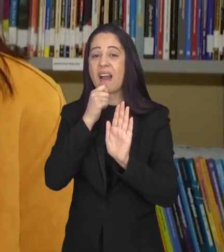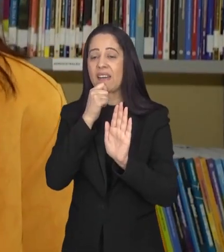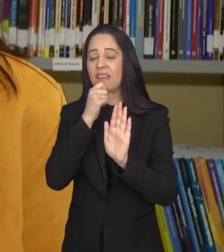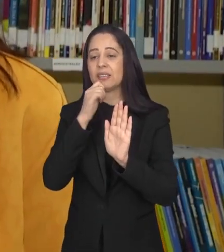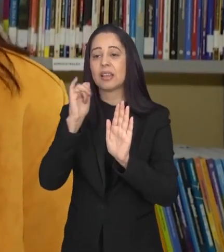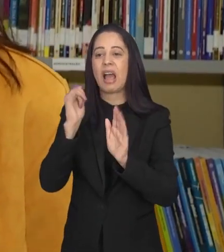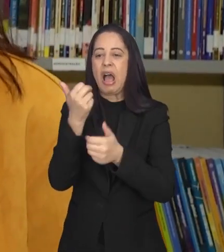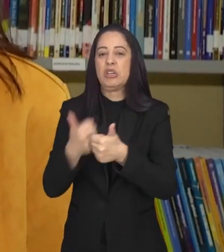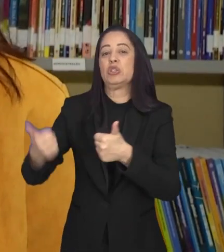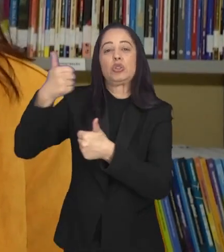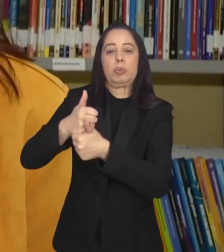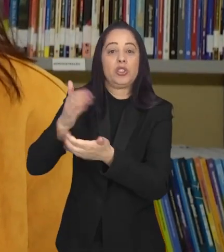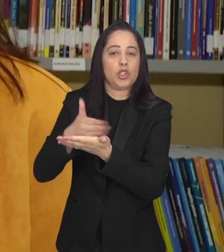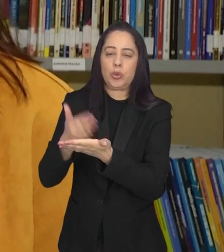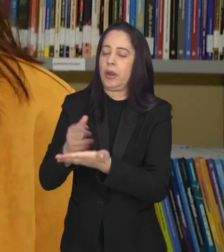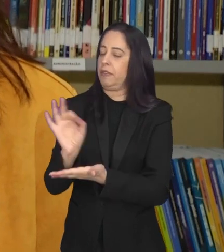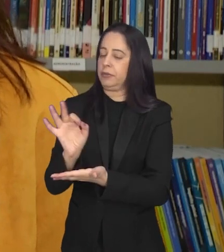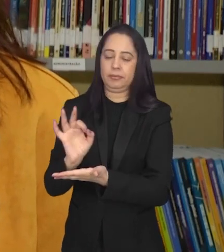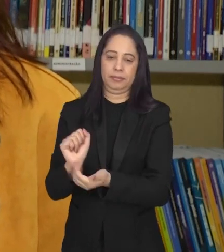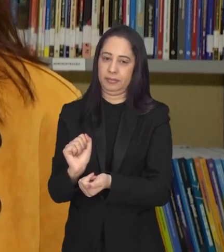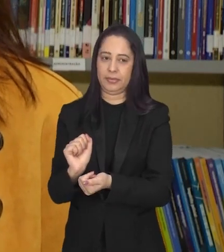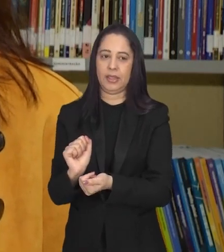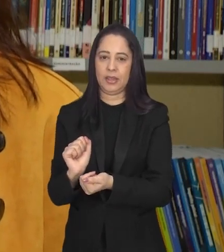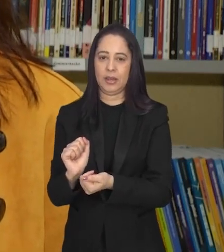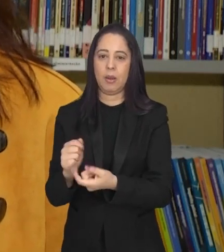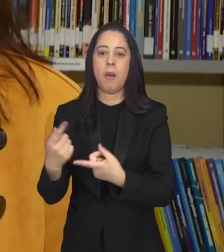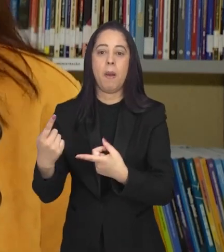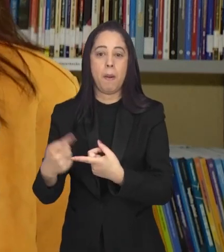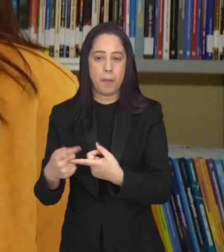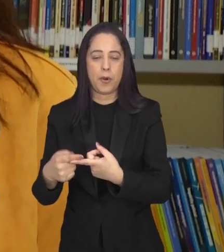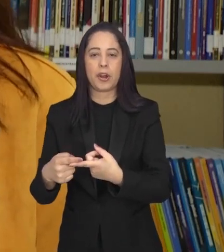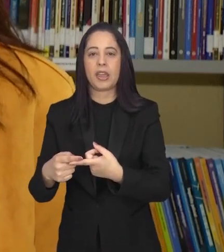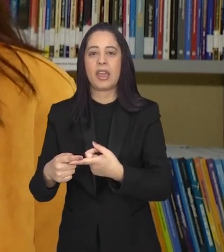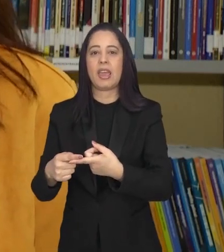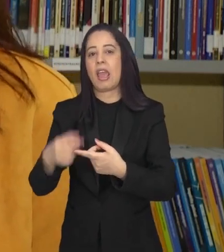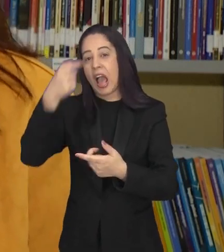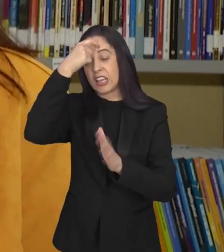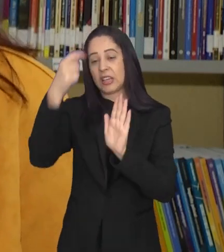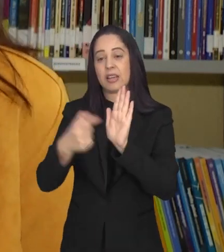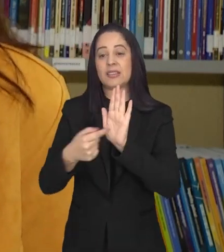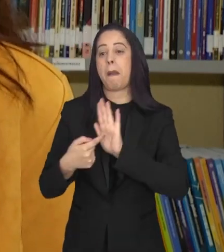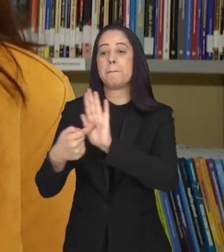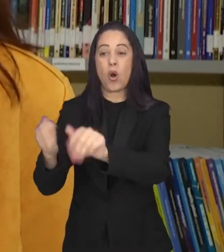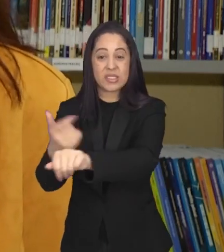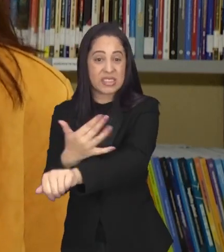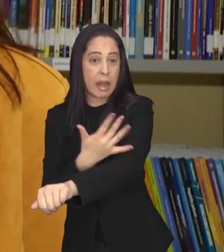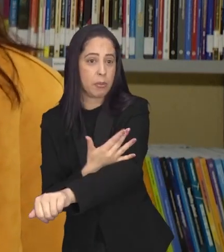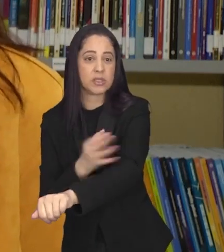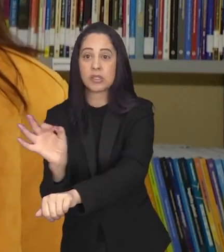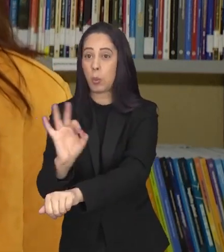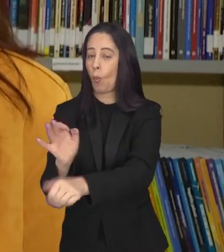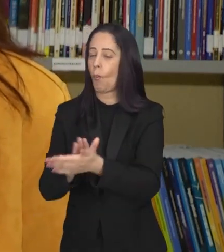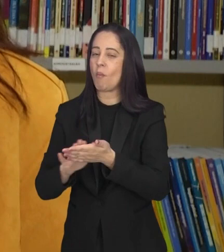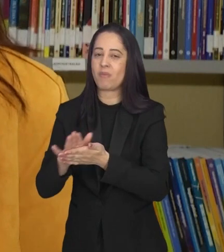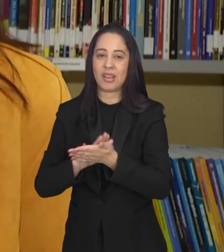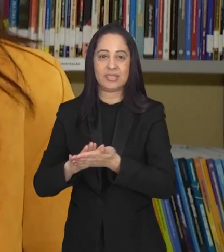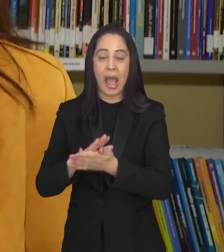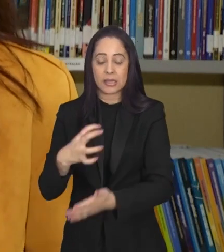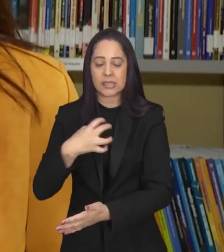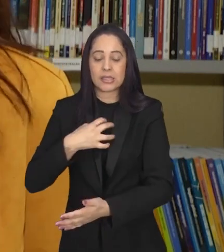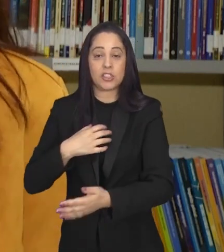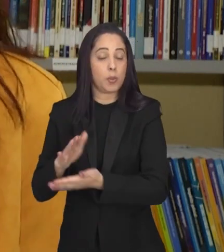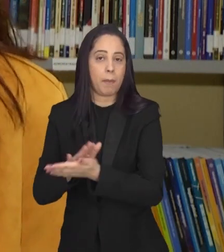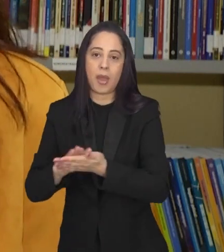consegue romper, né? Não consegue transmitir essa emoção, transmitir